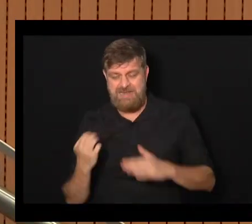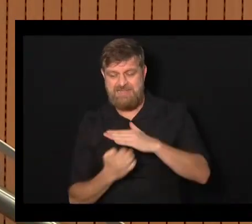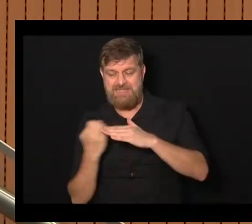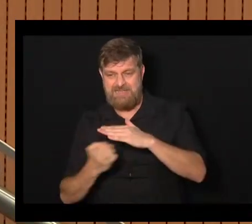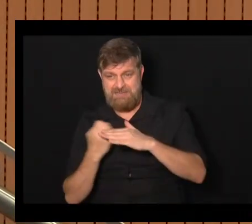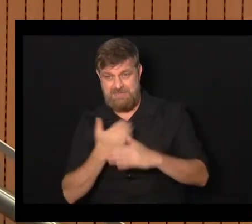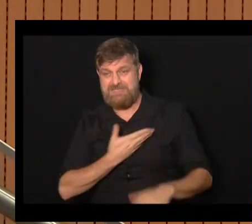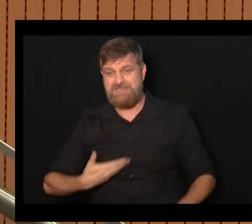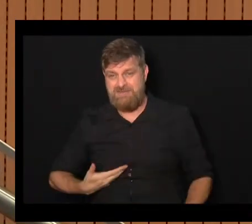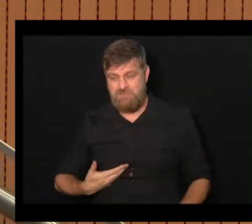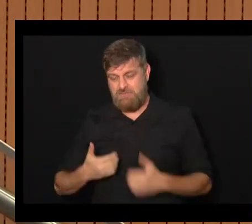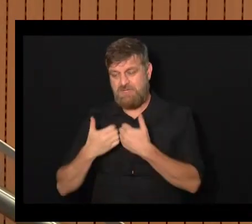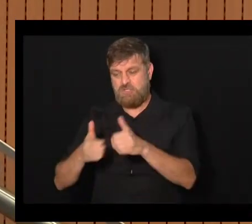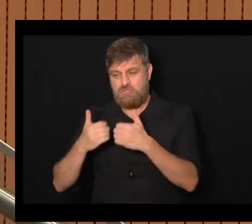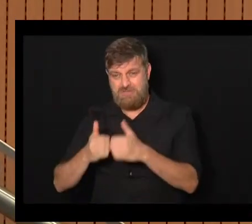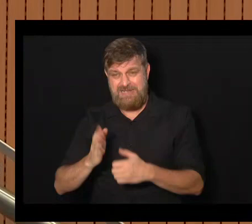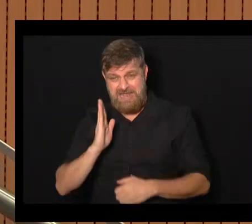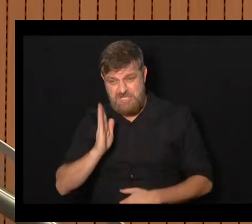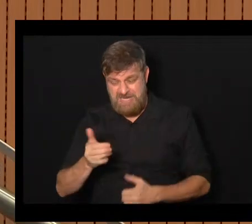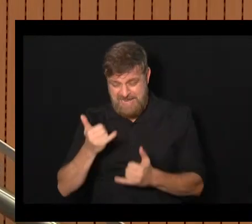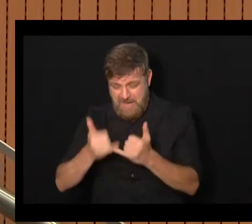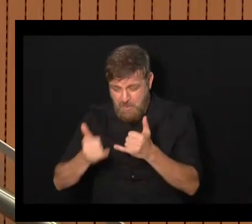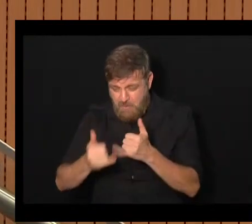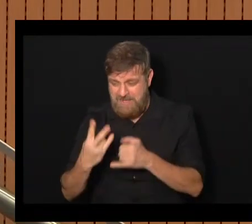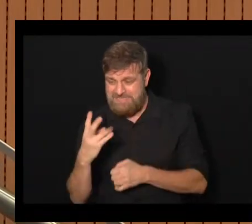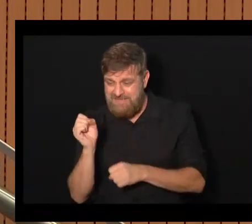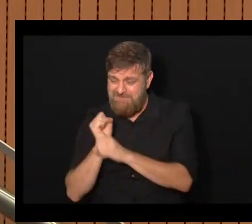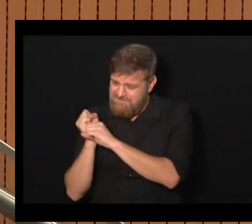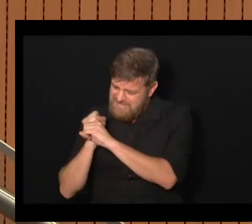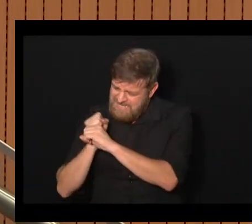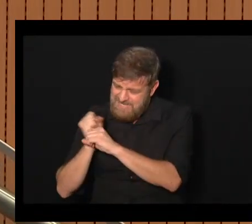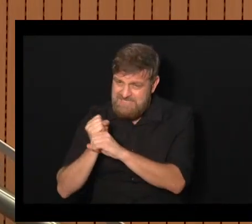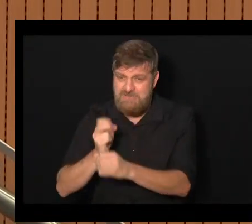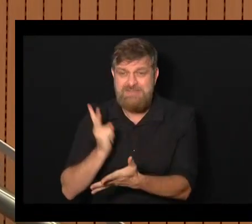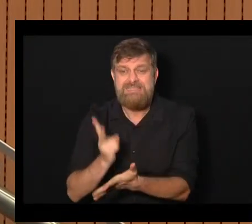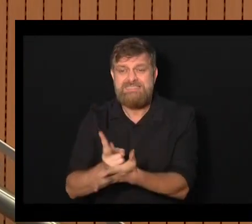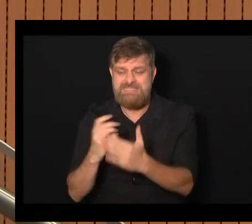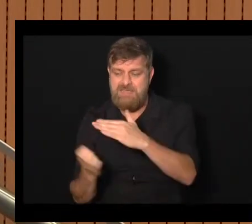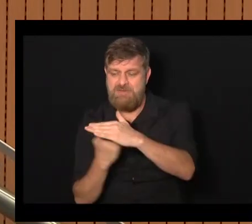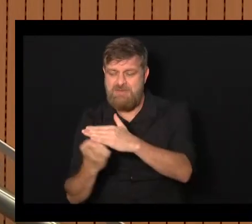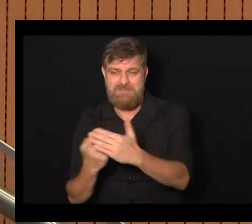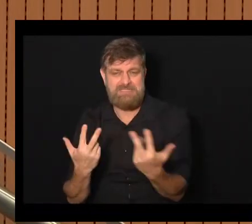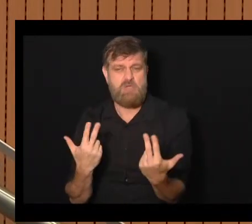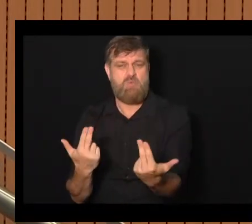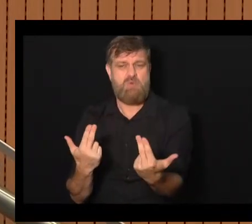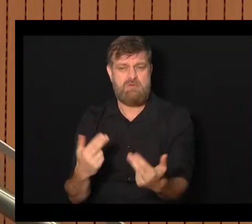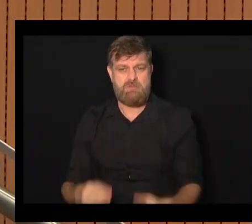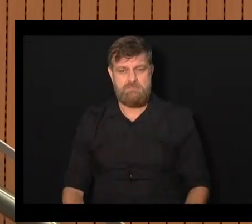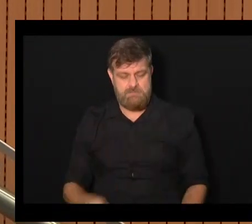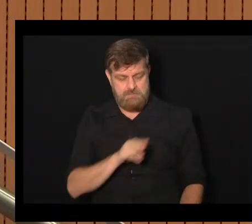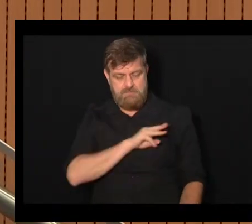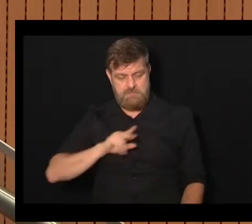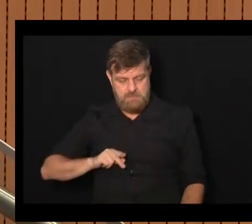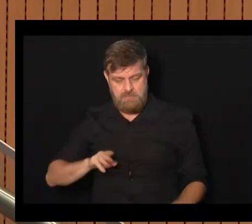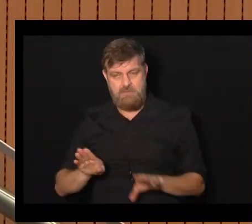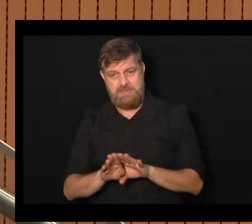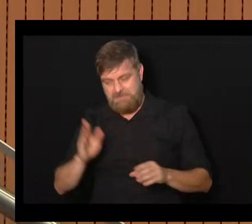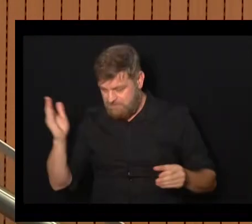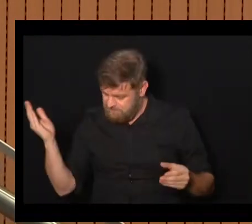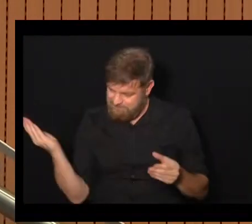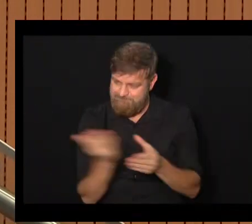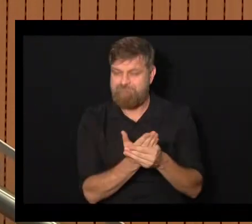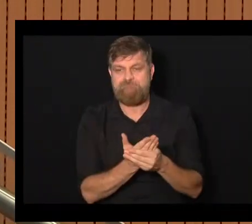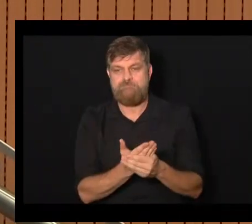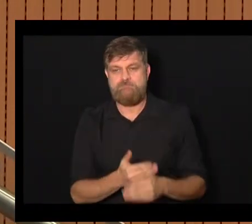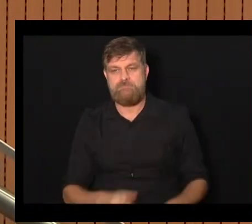Campinas há quase 20 anos. Considerando que o Ministério Público também ajuizou mais uma ação